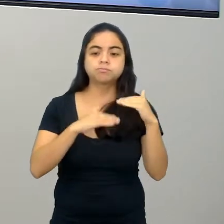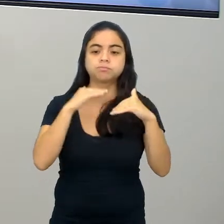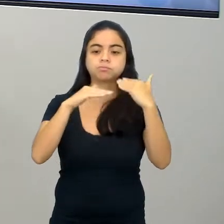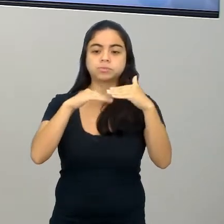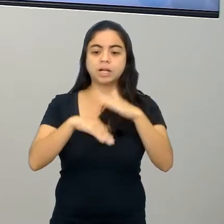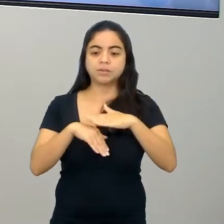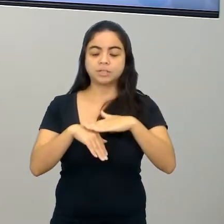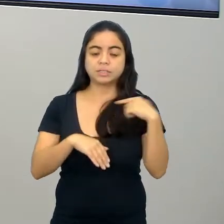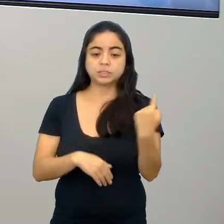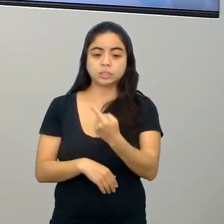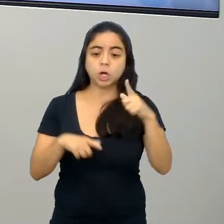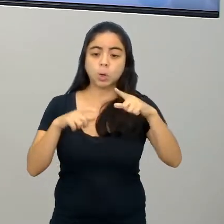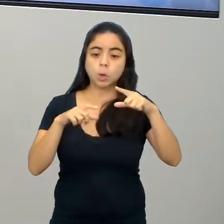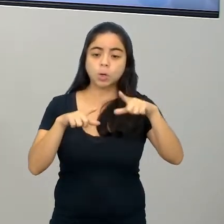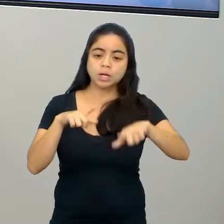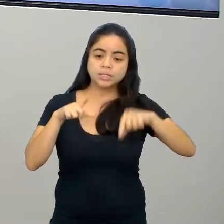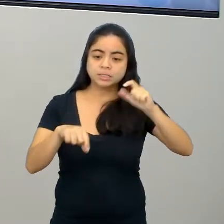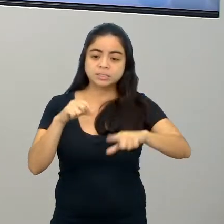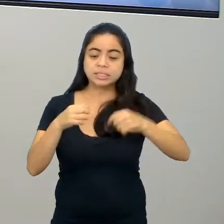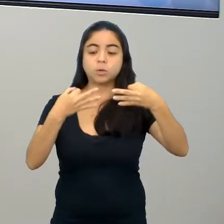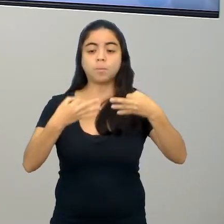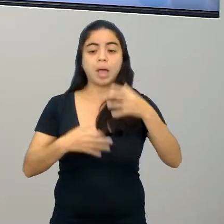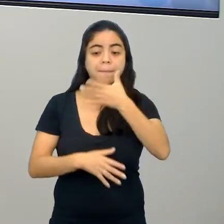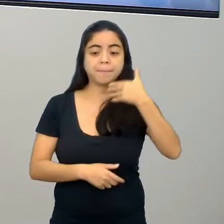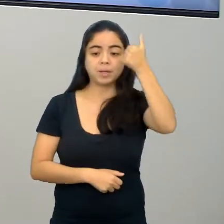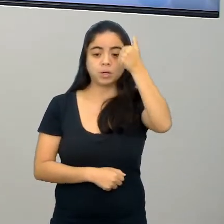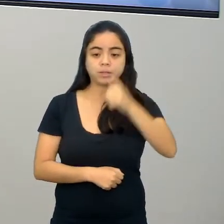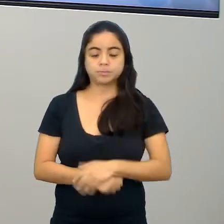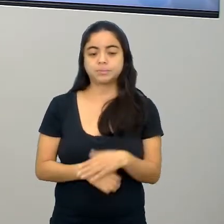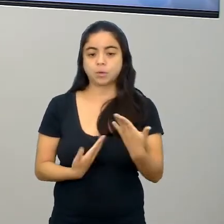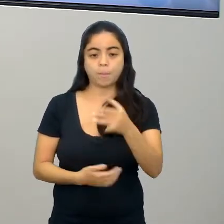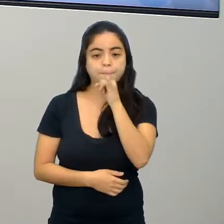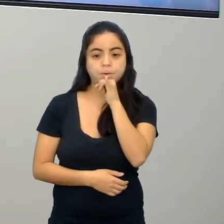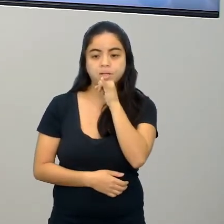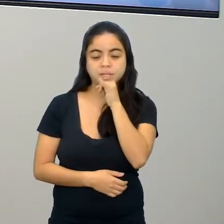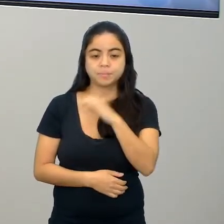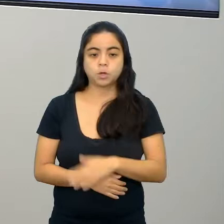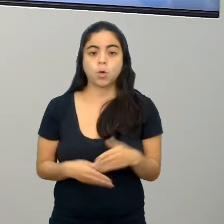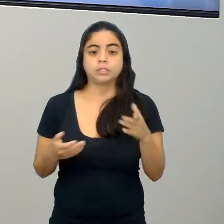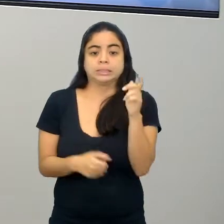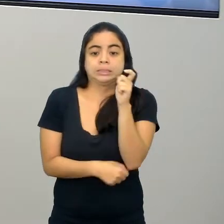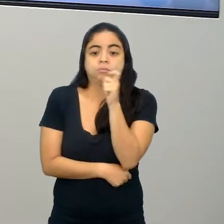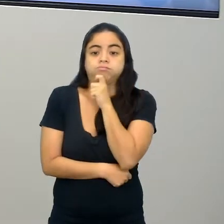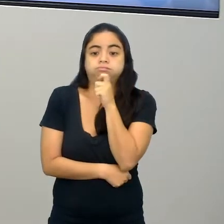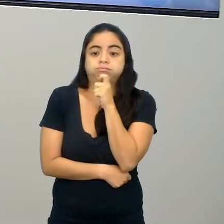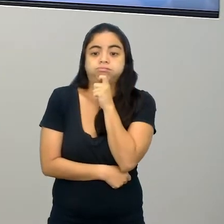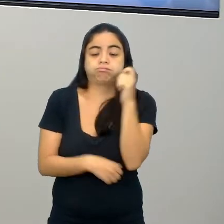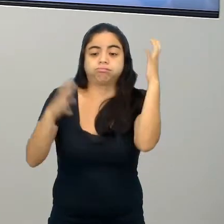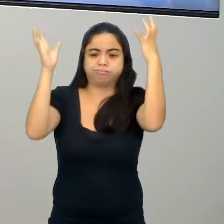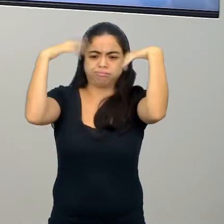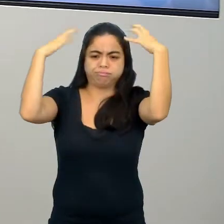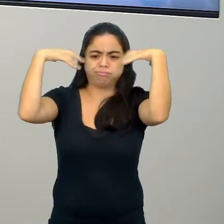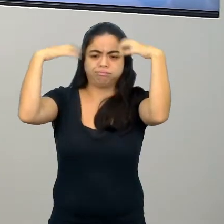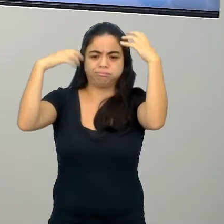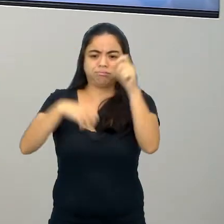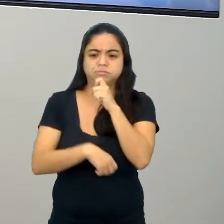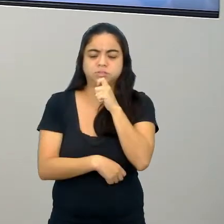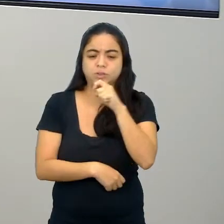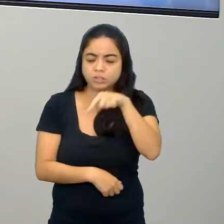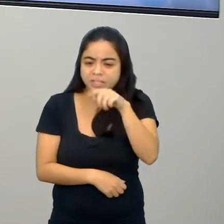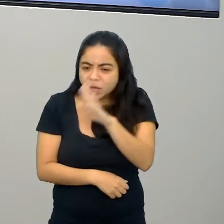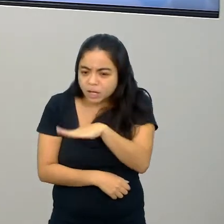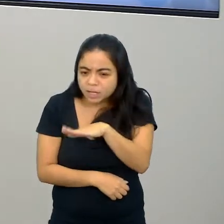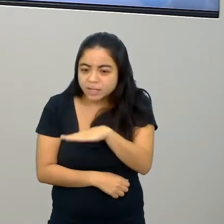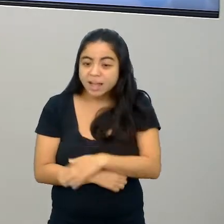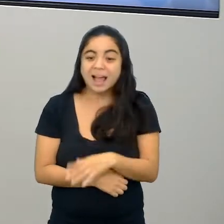faz com que a gente tome decisões mais coerentes. Então, sei lá, tá um frio, assim, chovendo, e aí você, criança, fala, mas eu